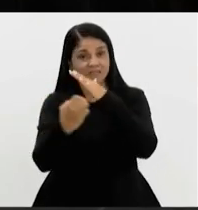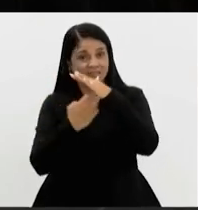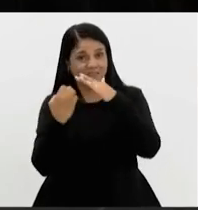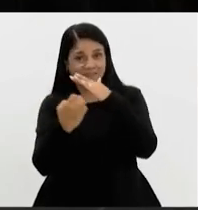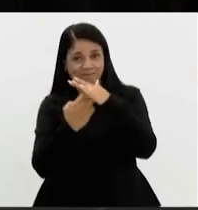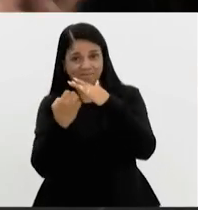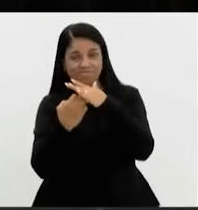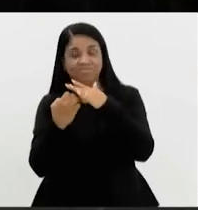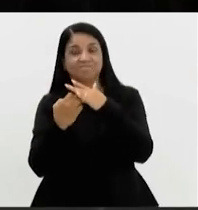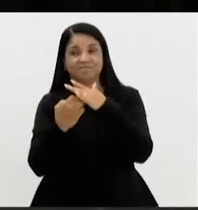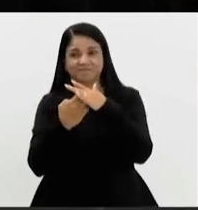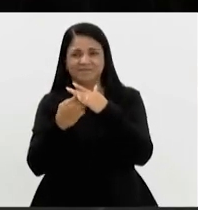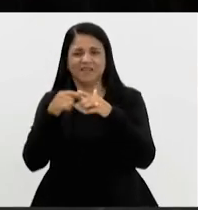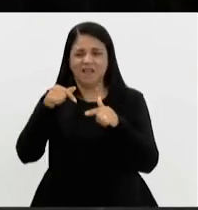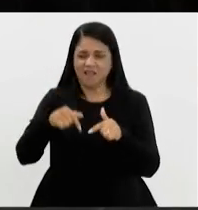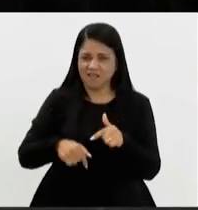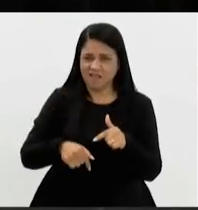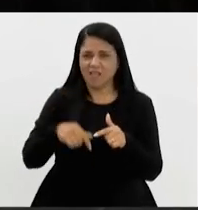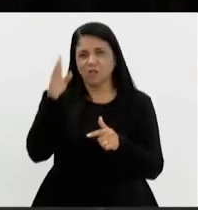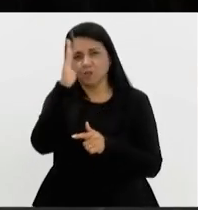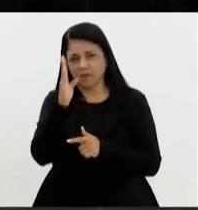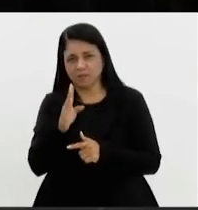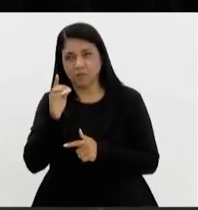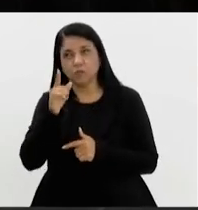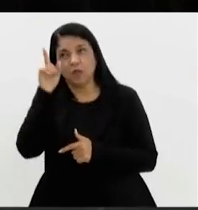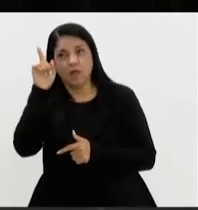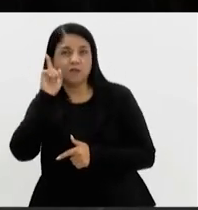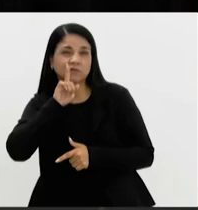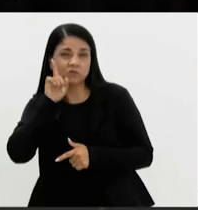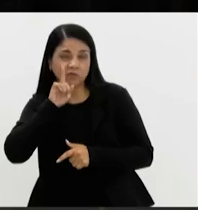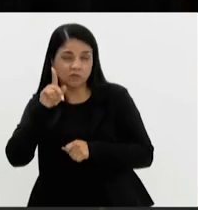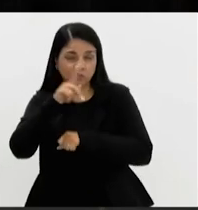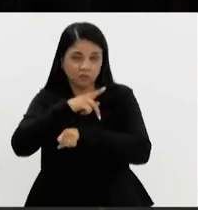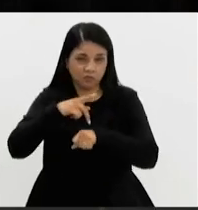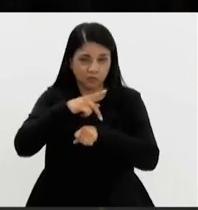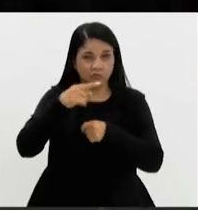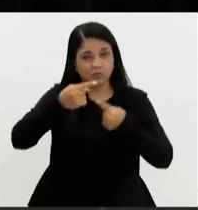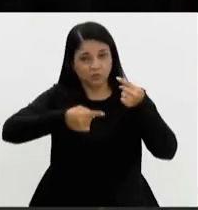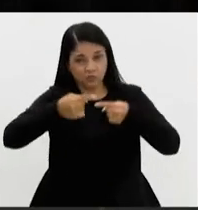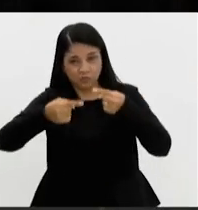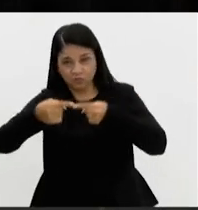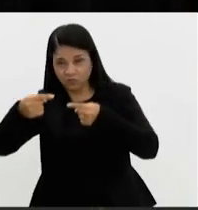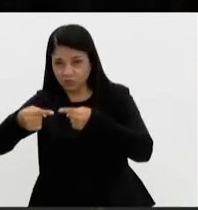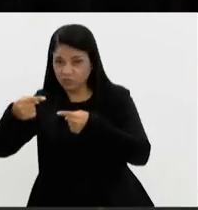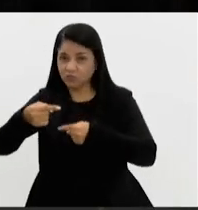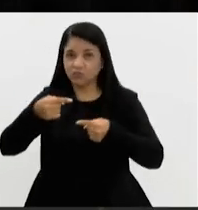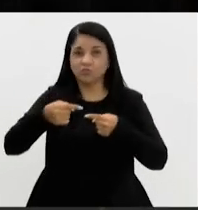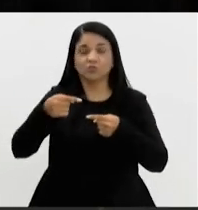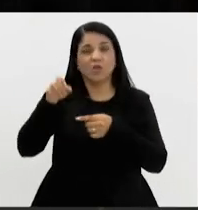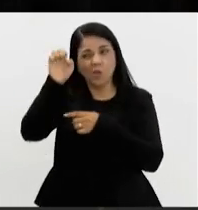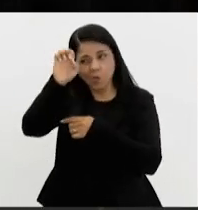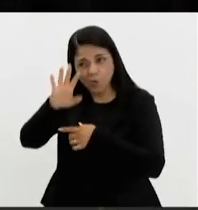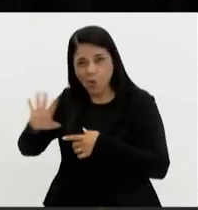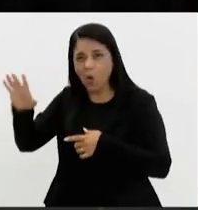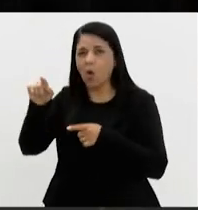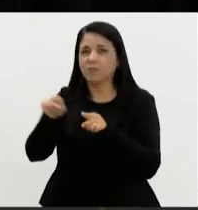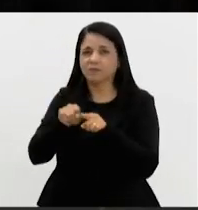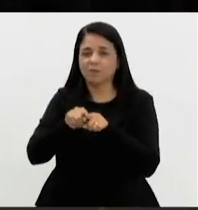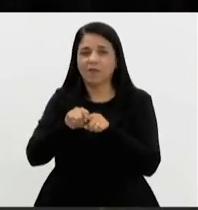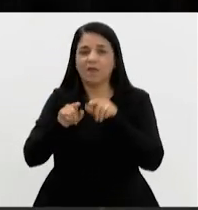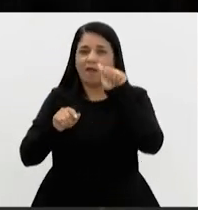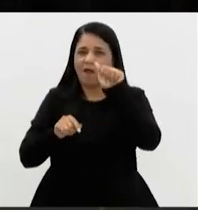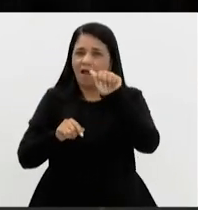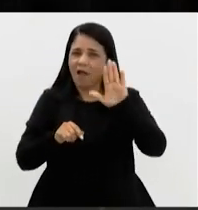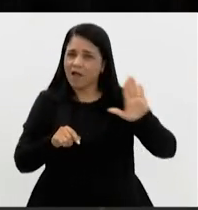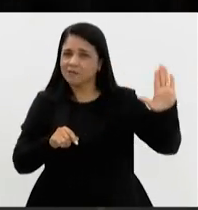tem isso não só aqui nos Estados Unidos essa discussão é muito eh muito quente na Europa também na Ásia